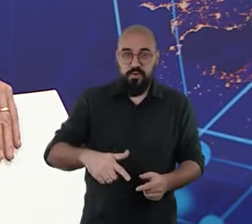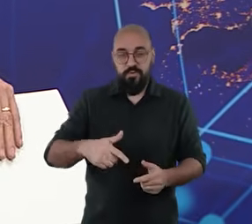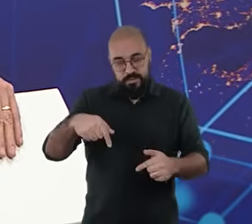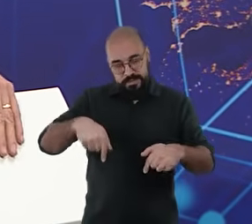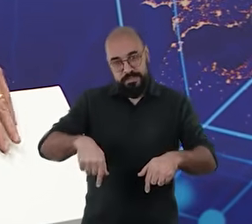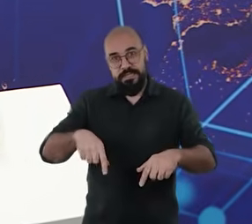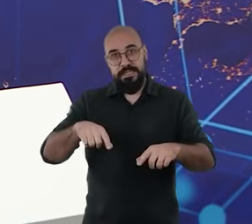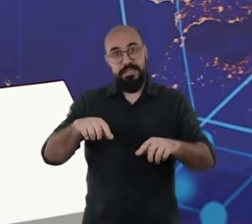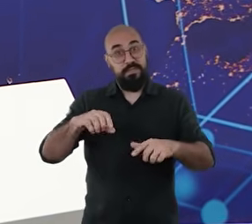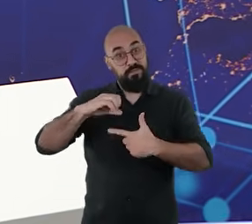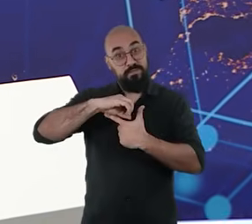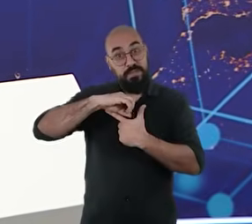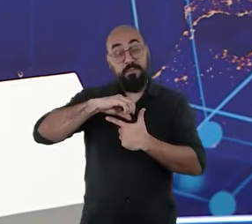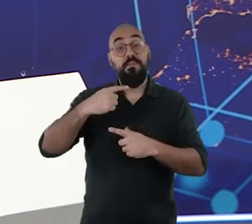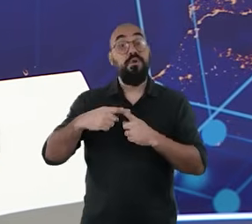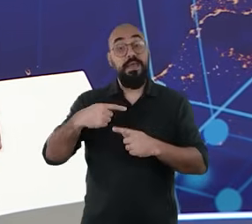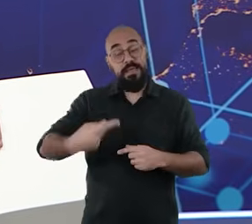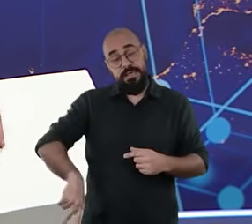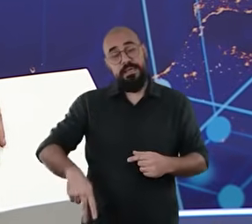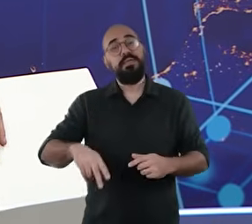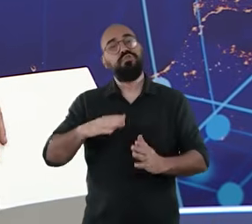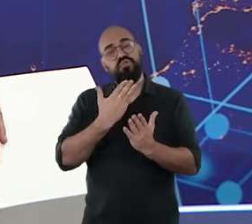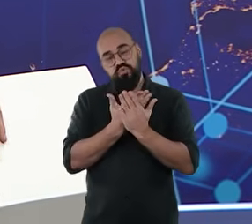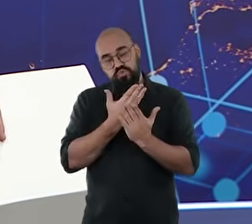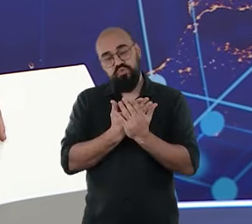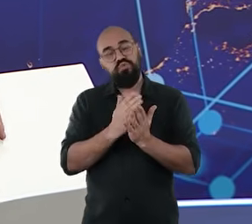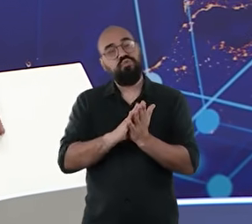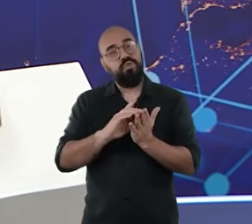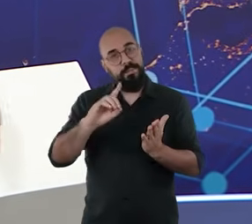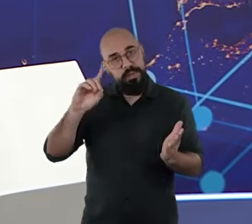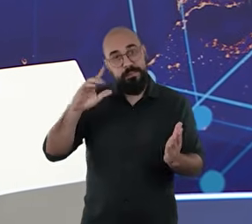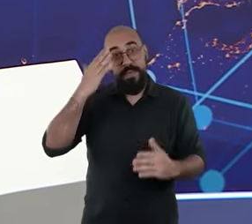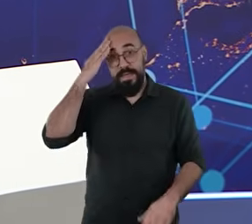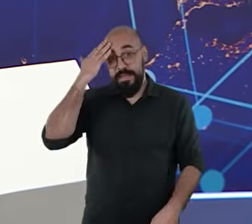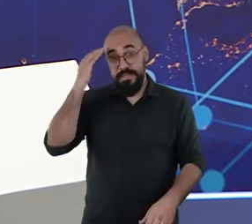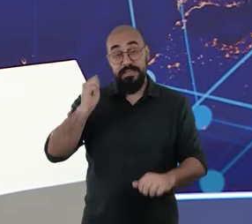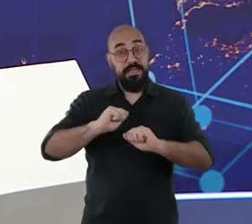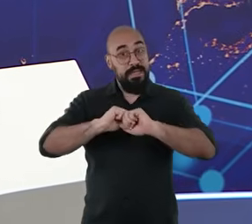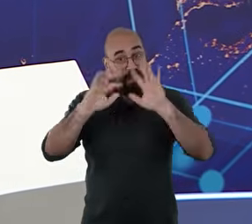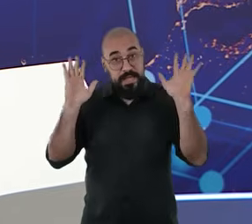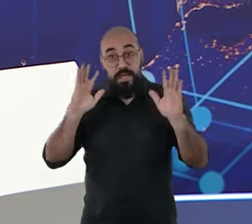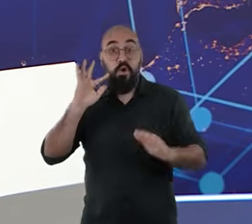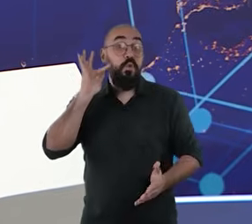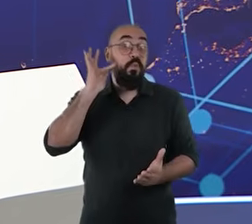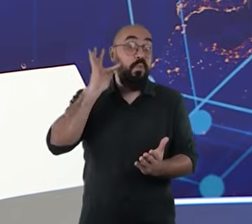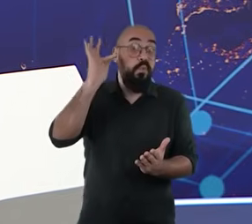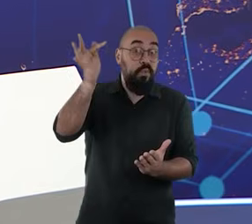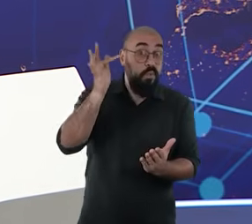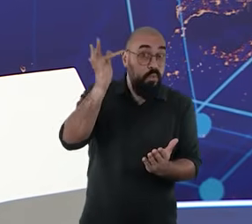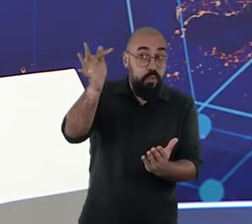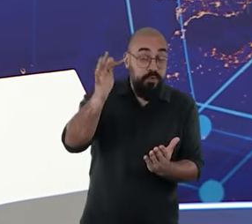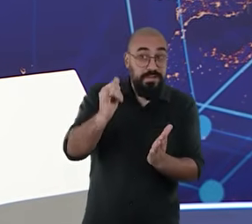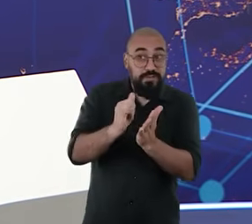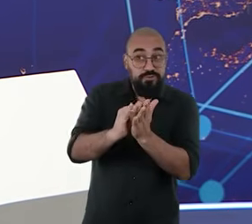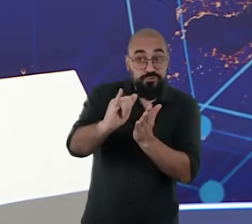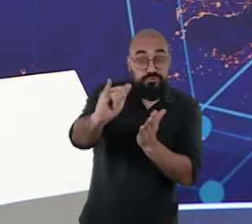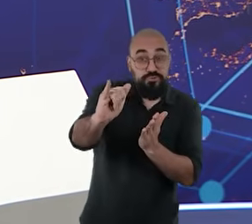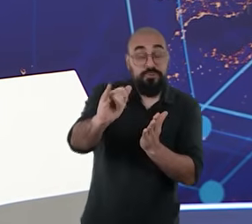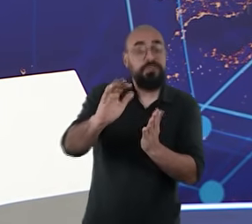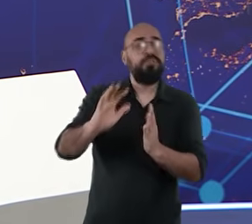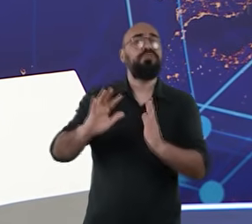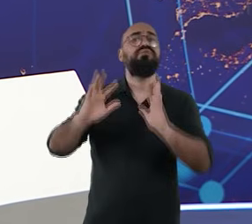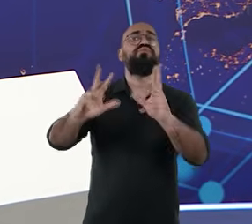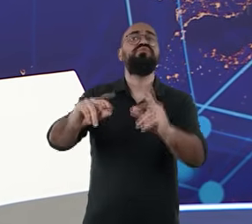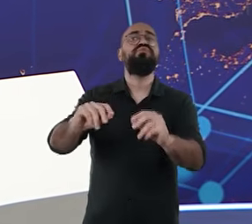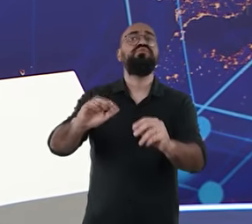casa, porque esse é o programa do estudo bíblico, esse é o programa para entender ainda mais as profecias e nos preparar para tudo aquilo que